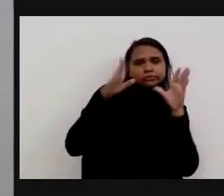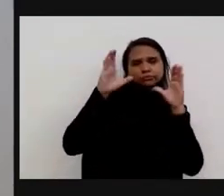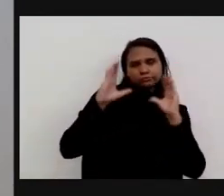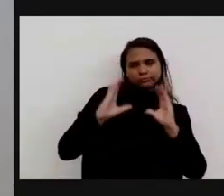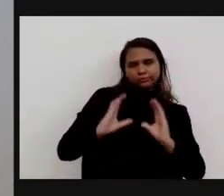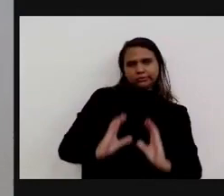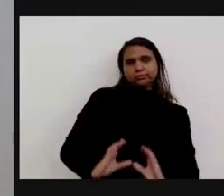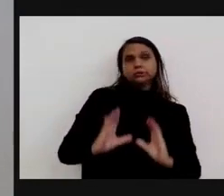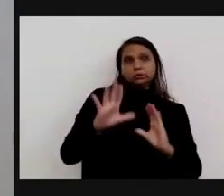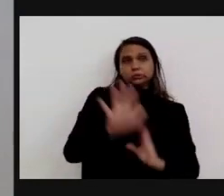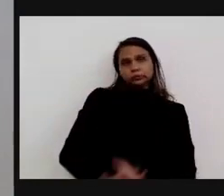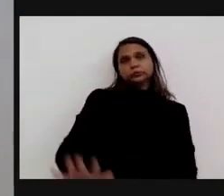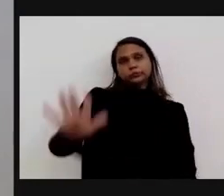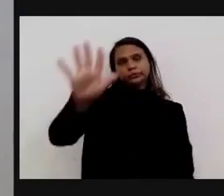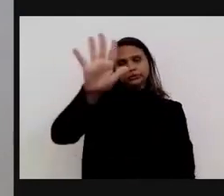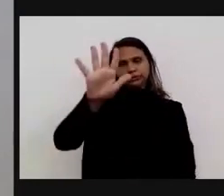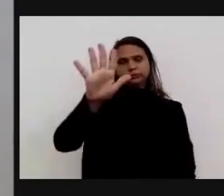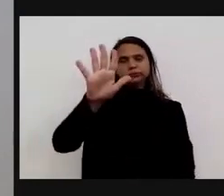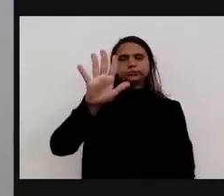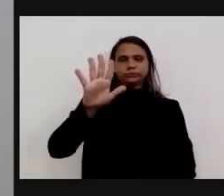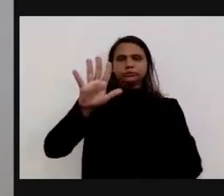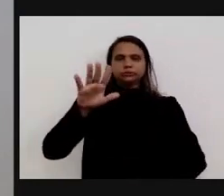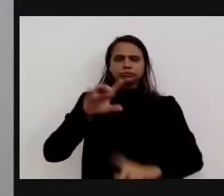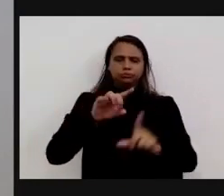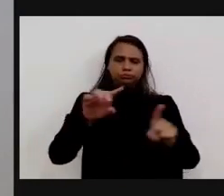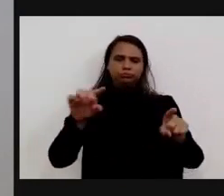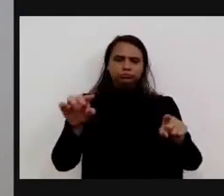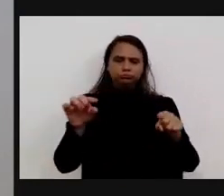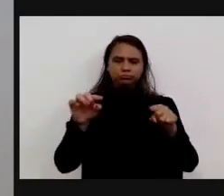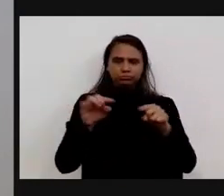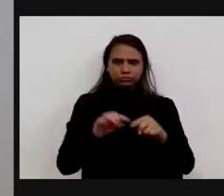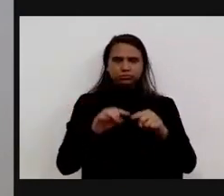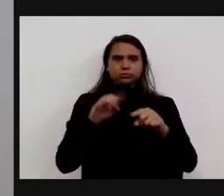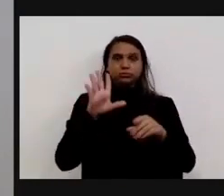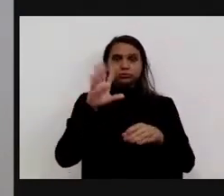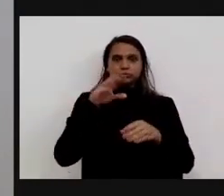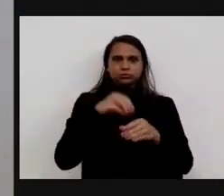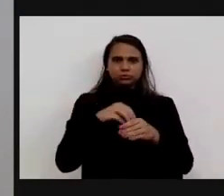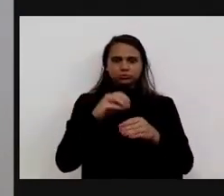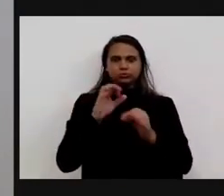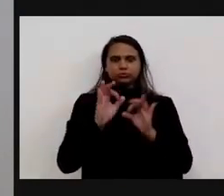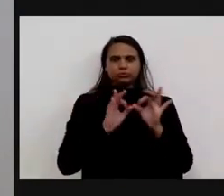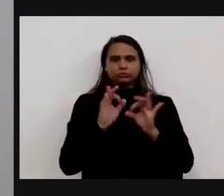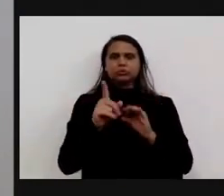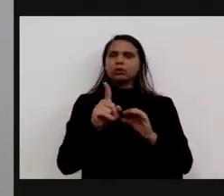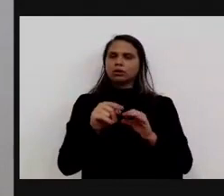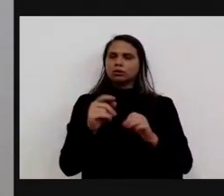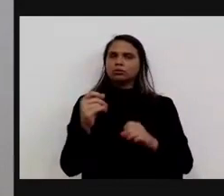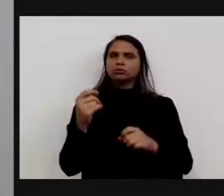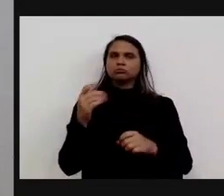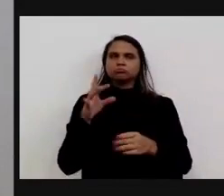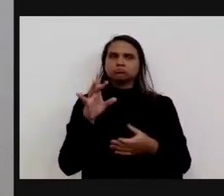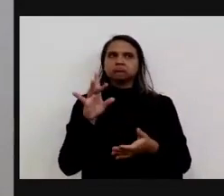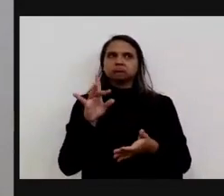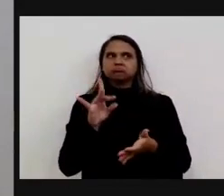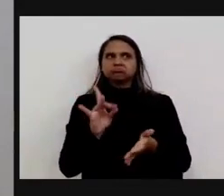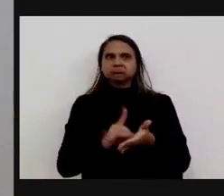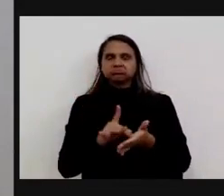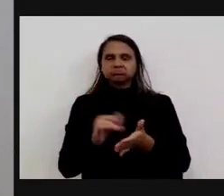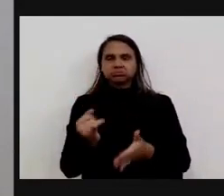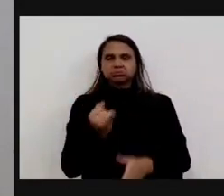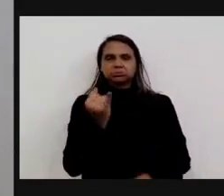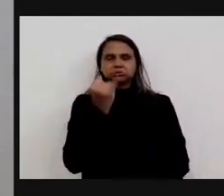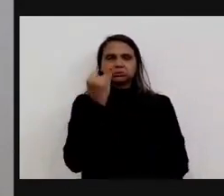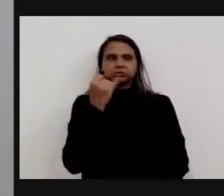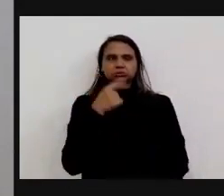né no geral Então ambiência dentro de uma organização ela é muito determinante eu tava na